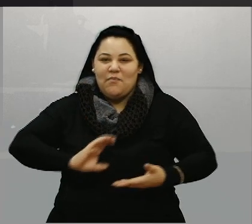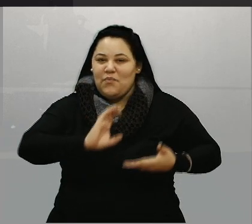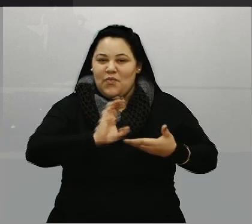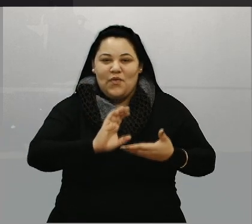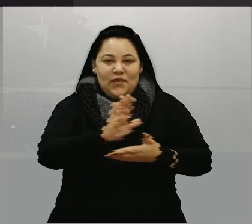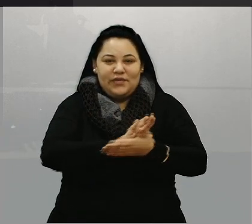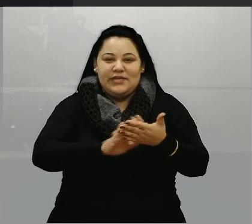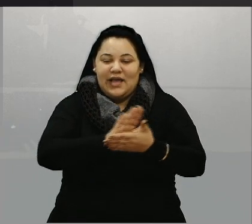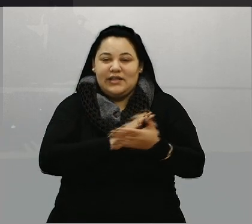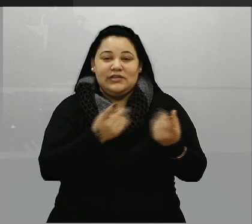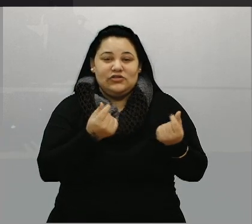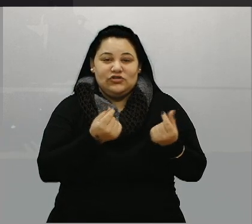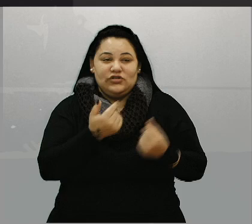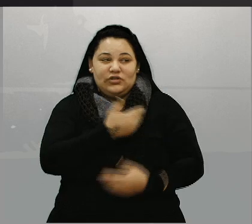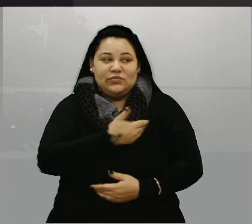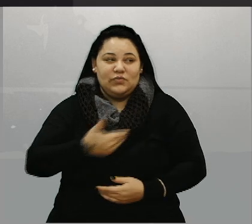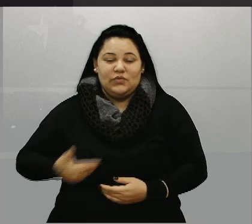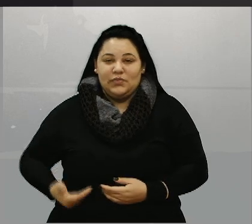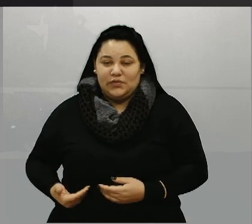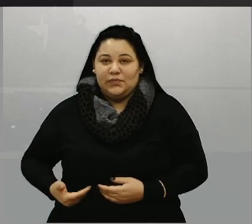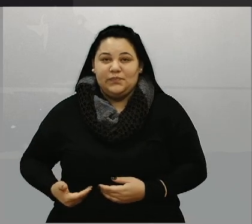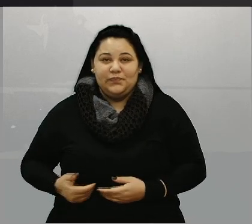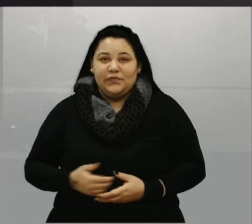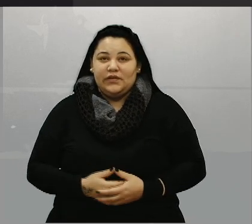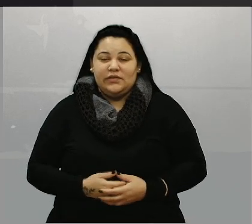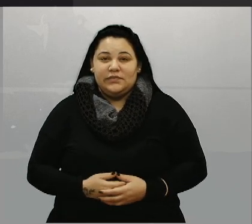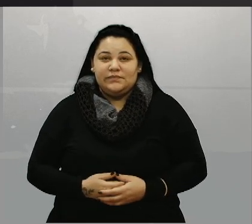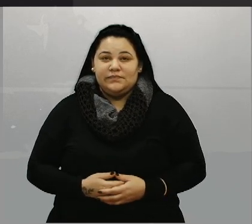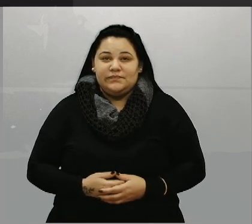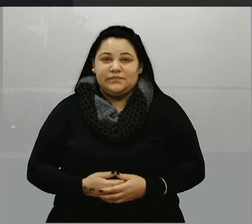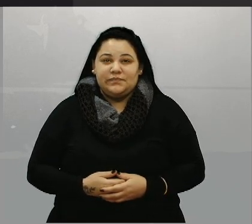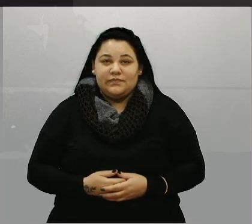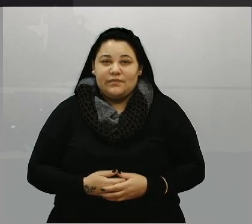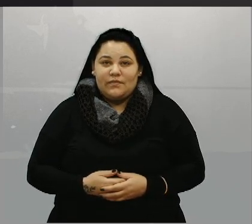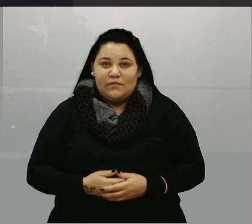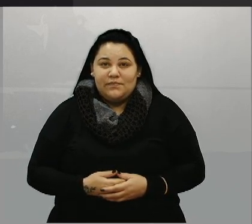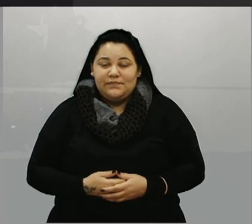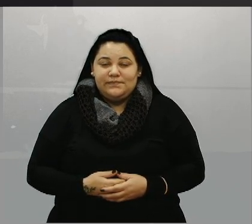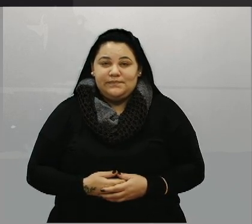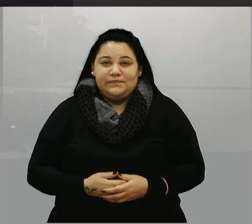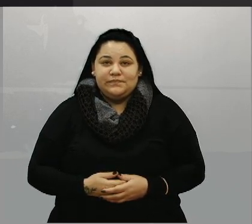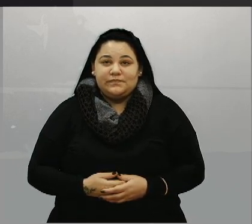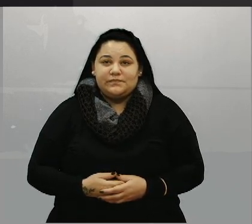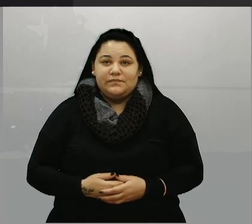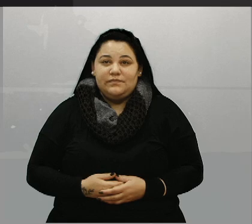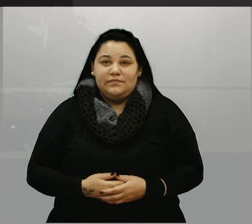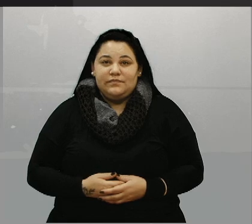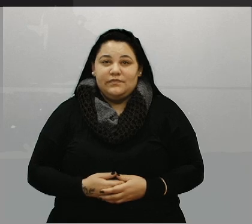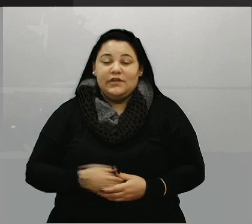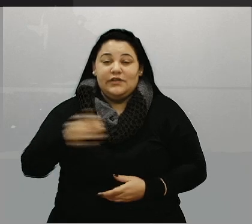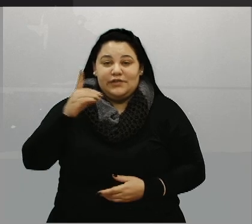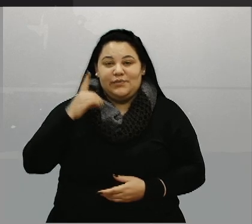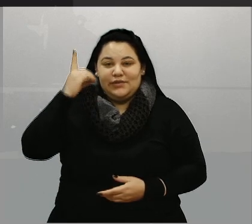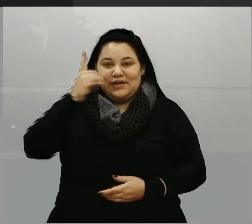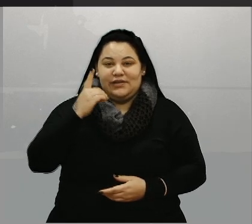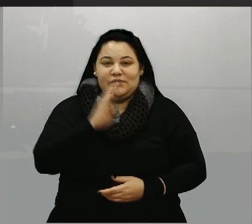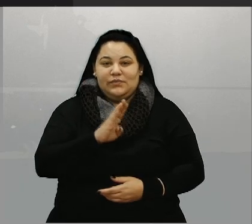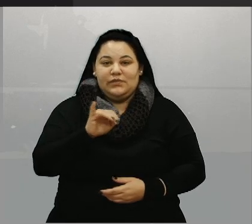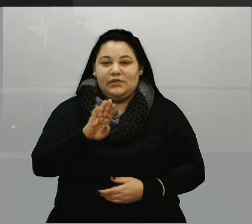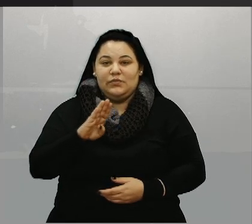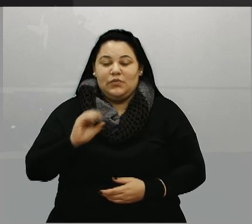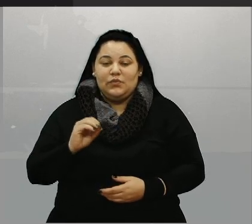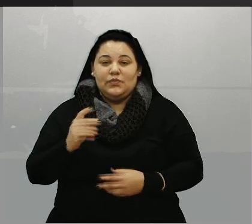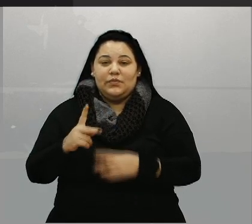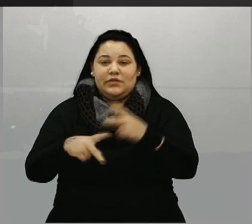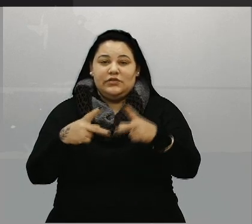dinheiro público. Teve a ajuda das prefeituras, sim, mas não em forma de valores, E o deputado Bibo Nunes presenteou a festa